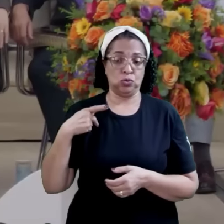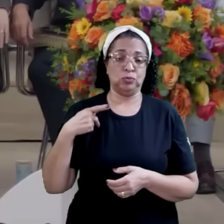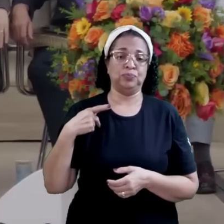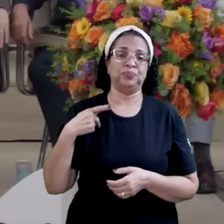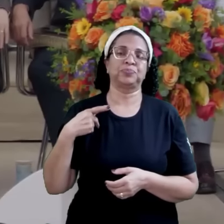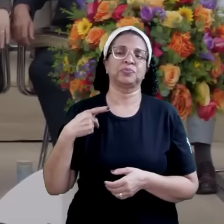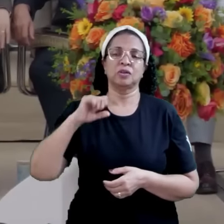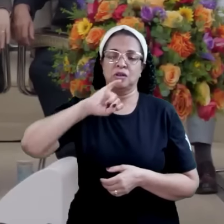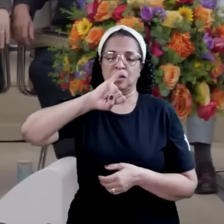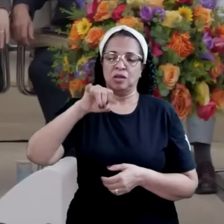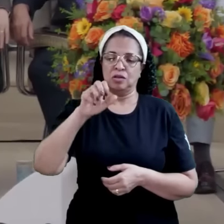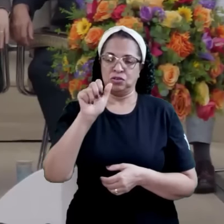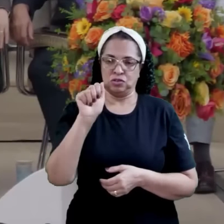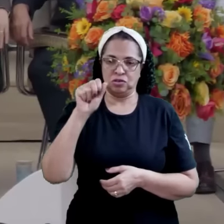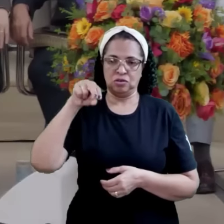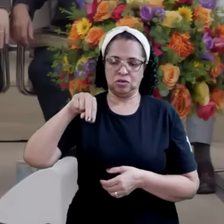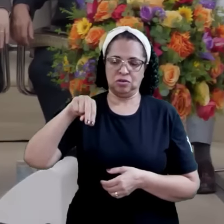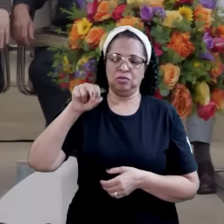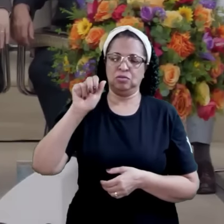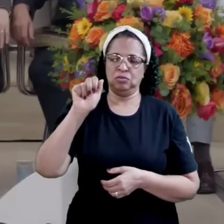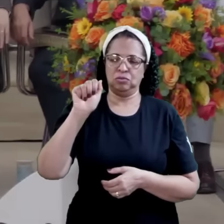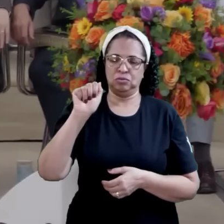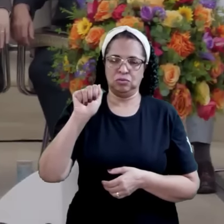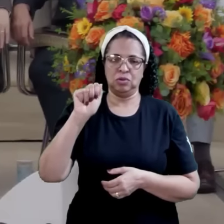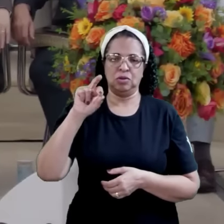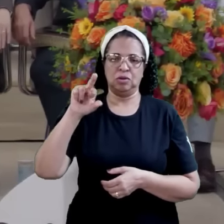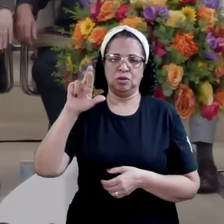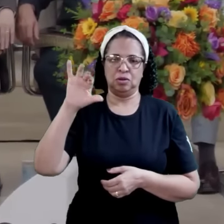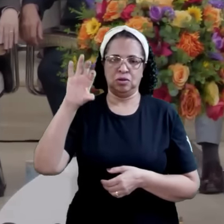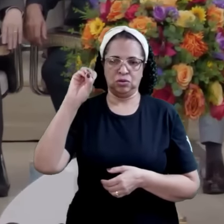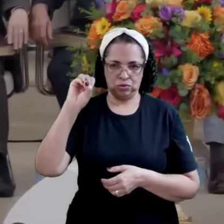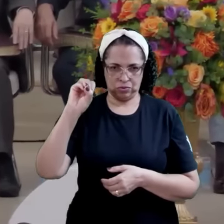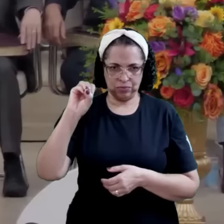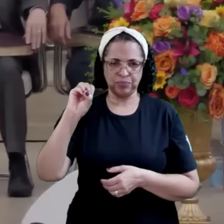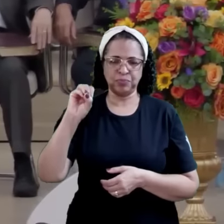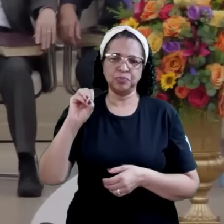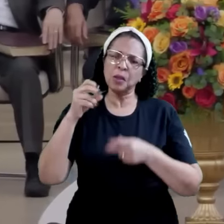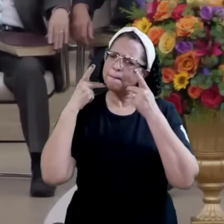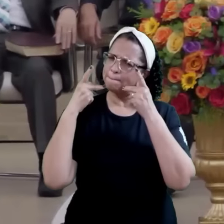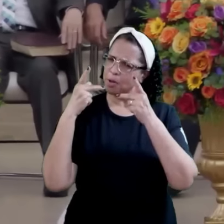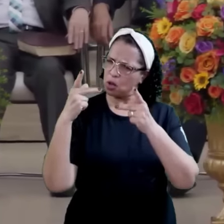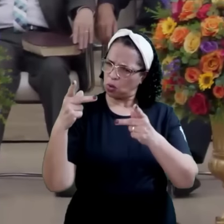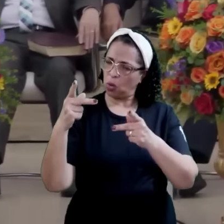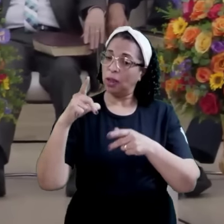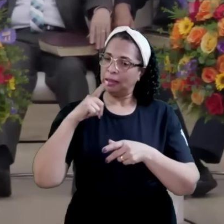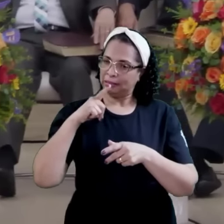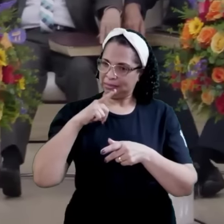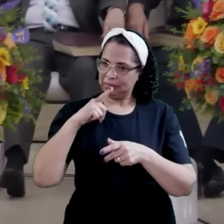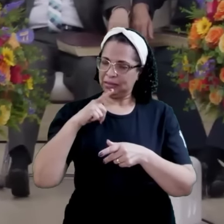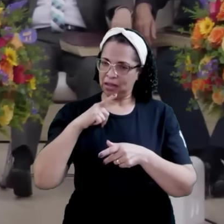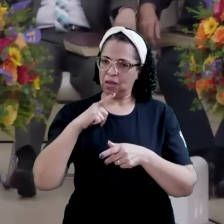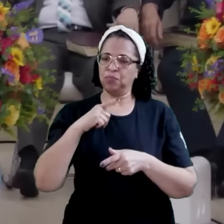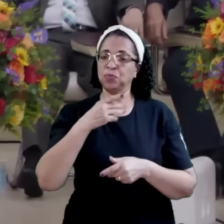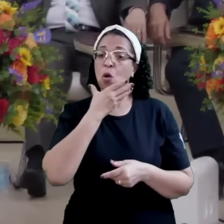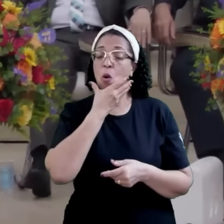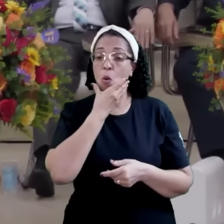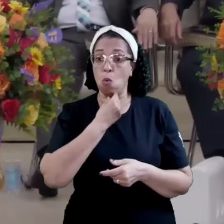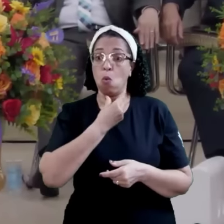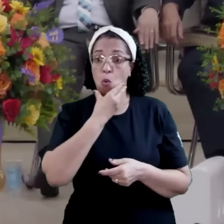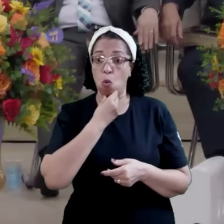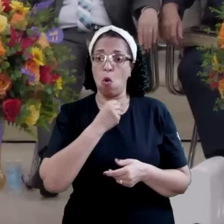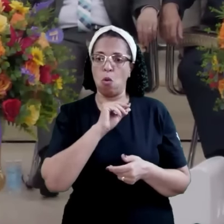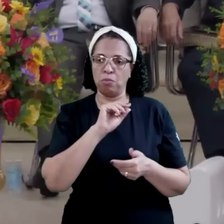essas palavras mas os irmãos que estão aqui vão lembrar do que ele disse tem homem que você pode colocar ele para dormir com uma donzela ela vai acordar